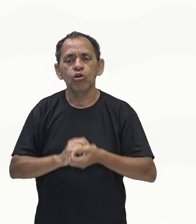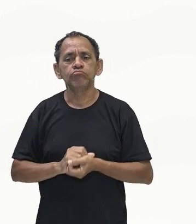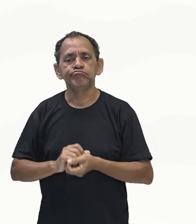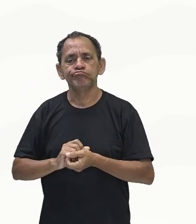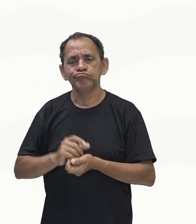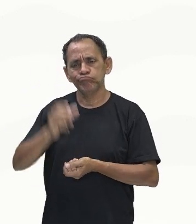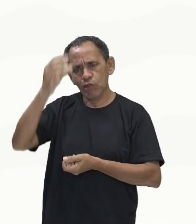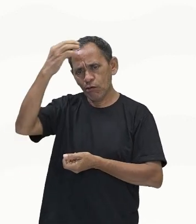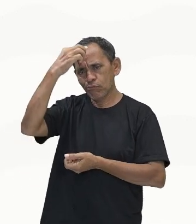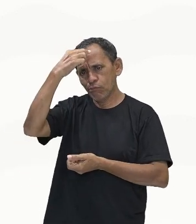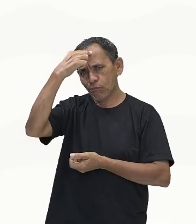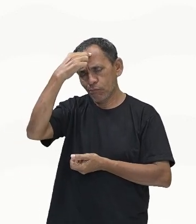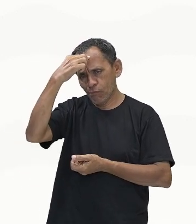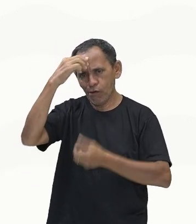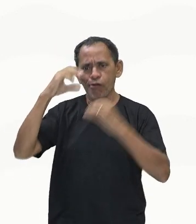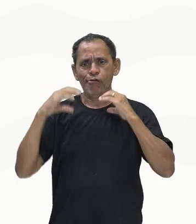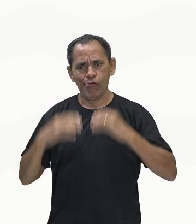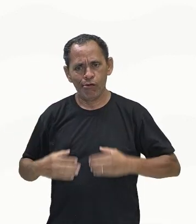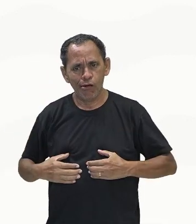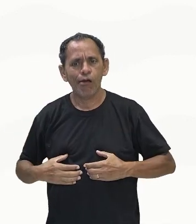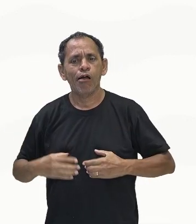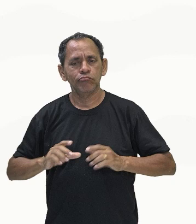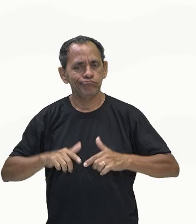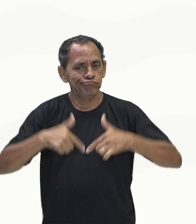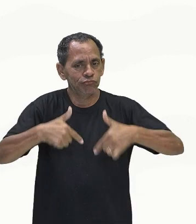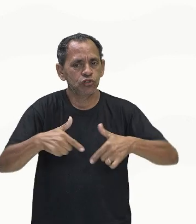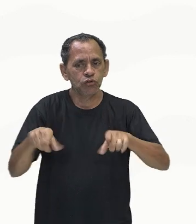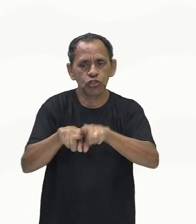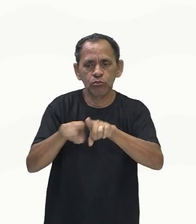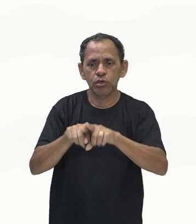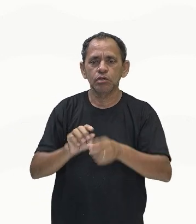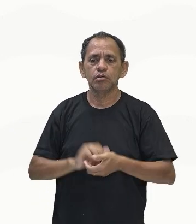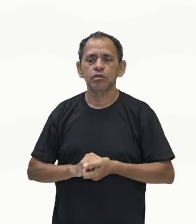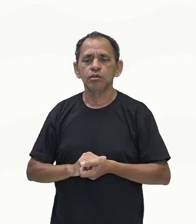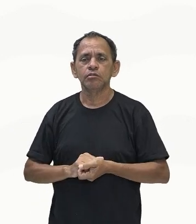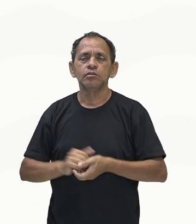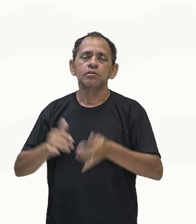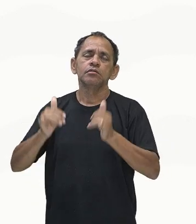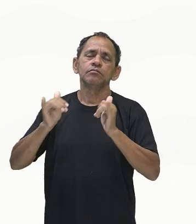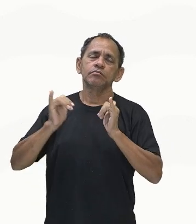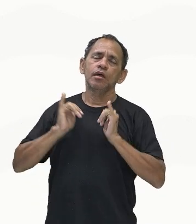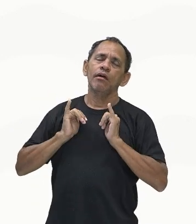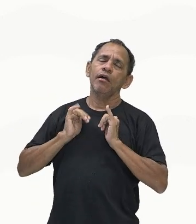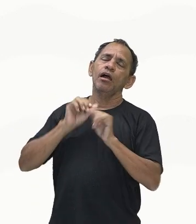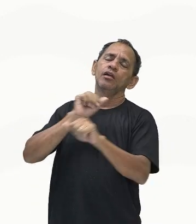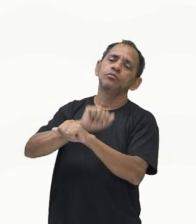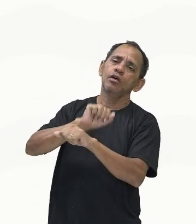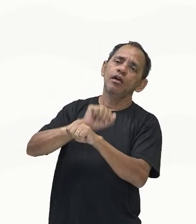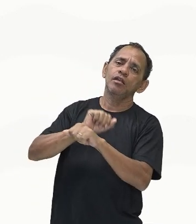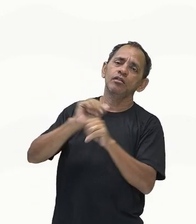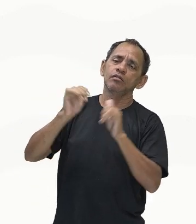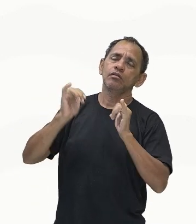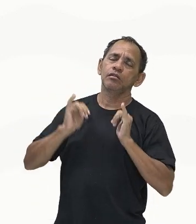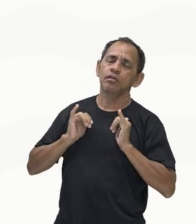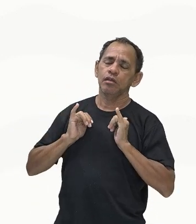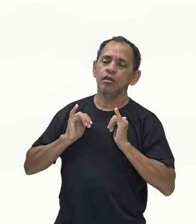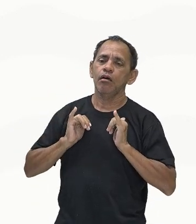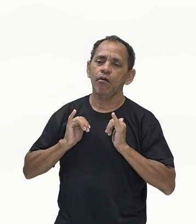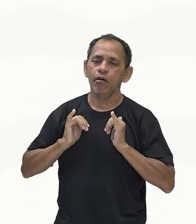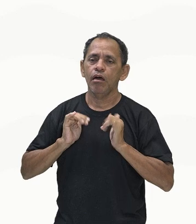cidadãos ativos, né? Não estão esperando as coisas acontecerem, vão ali, vão propor,